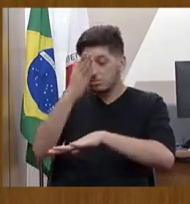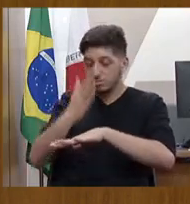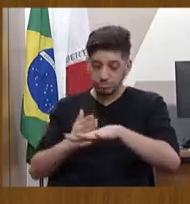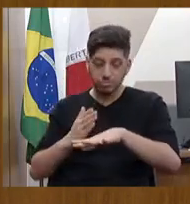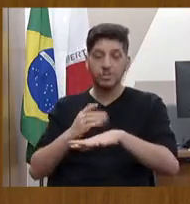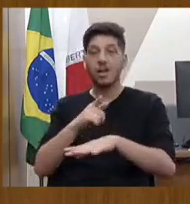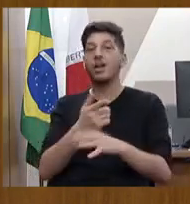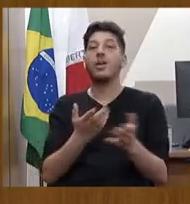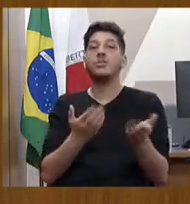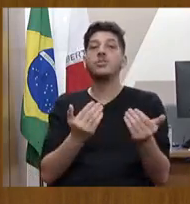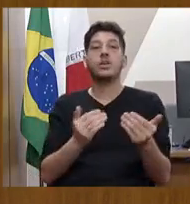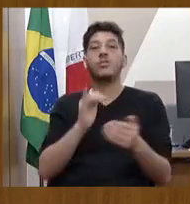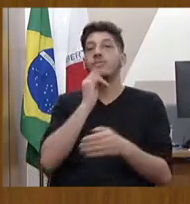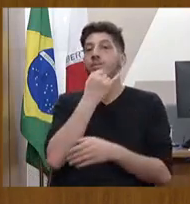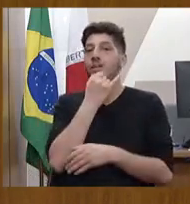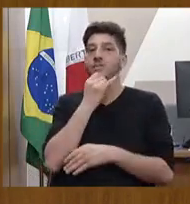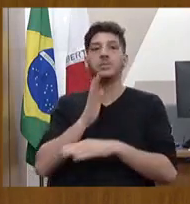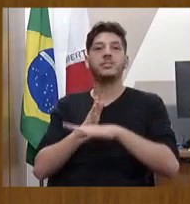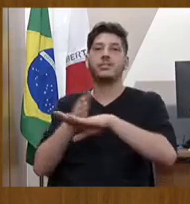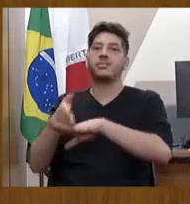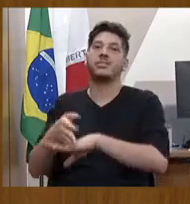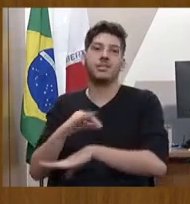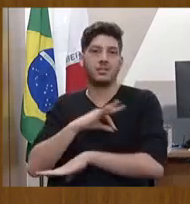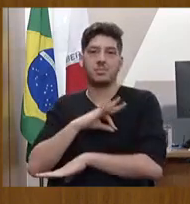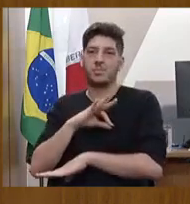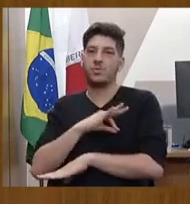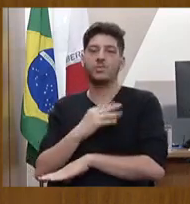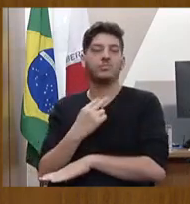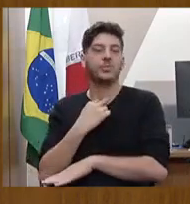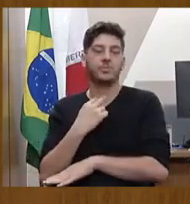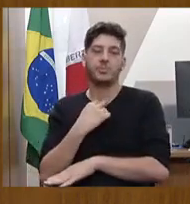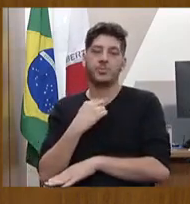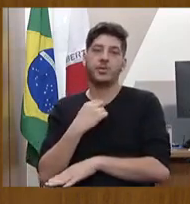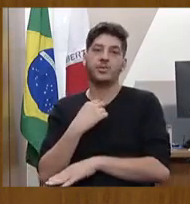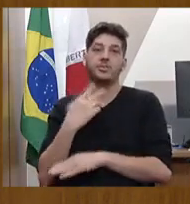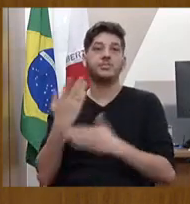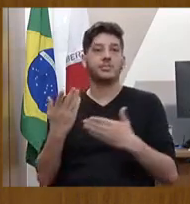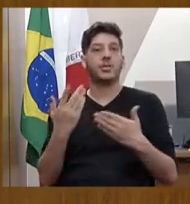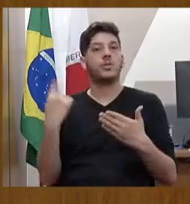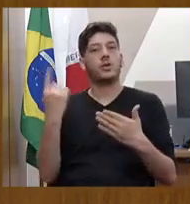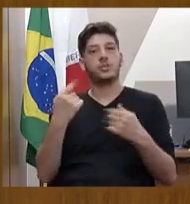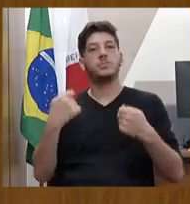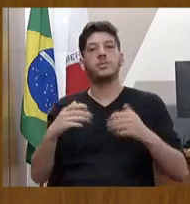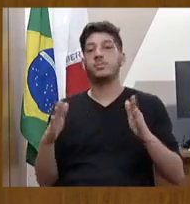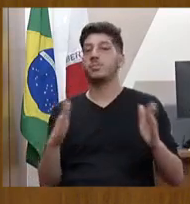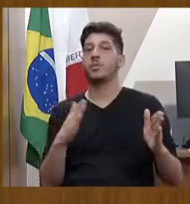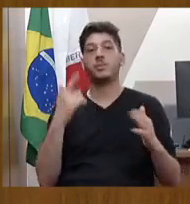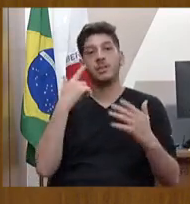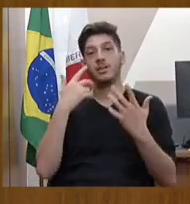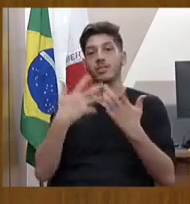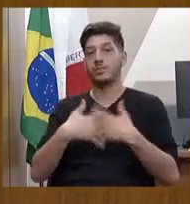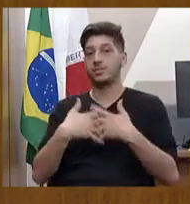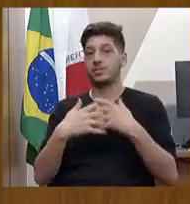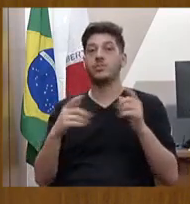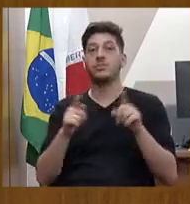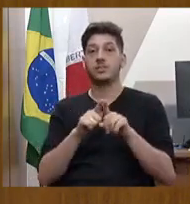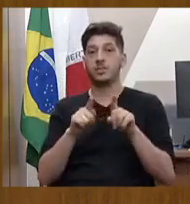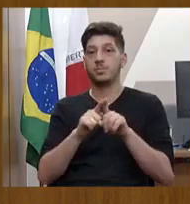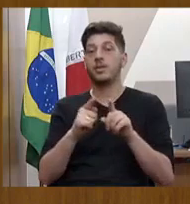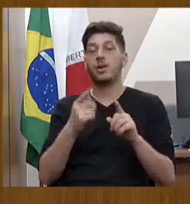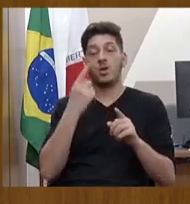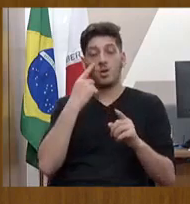de demais ter esse sonho então eu acho que é o momento de reflexão e um momento para a gente pegar esses dados